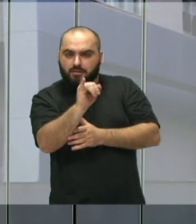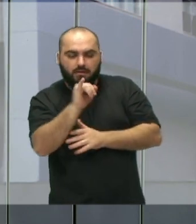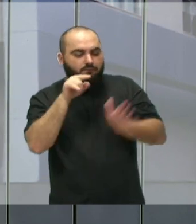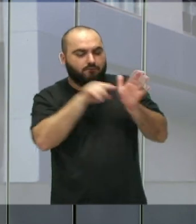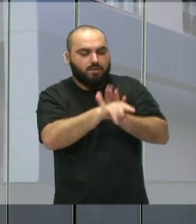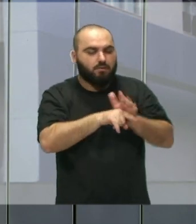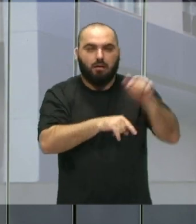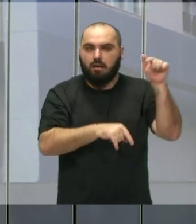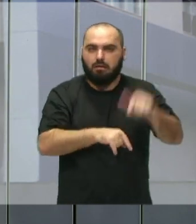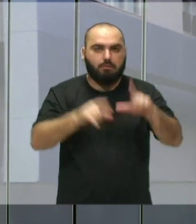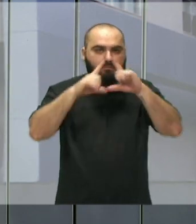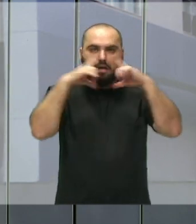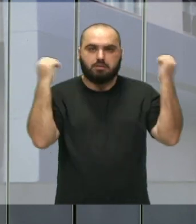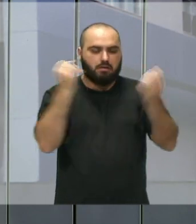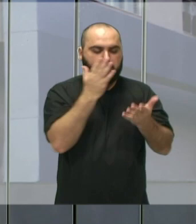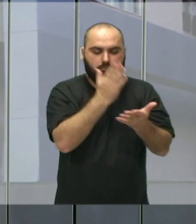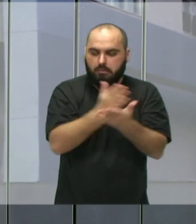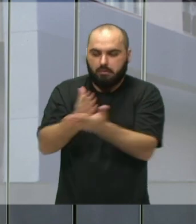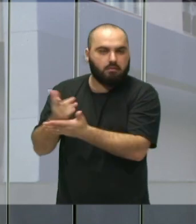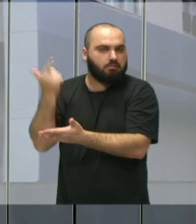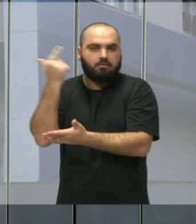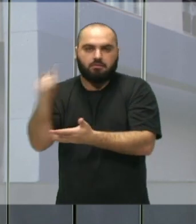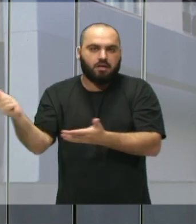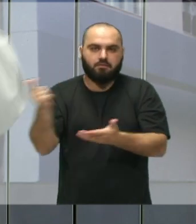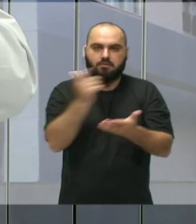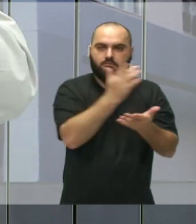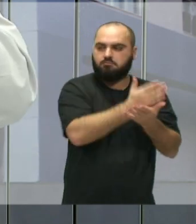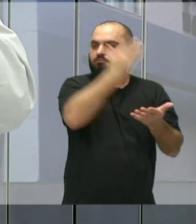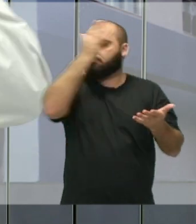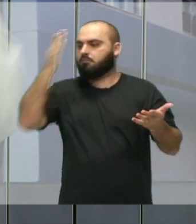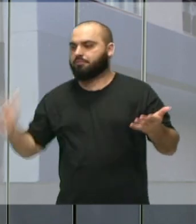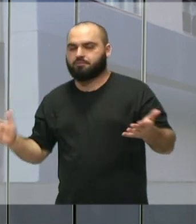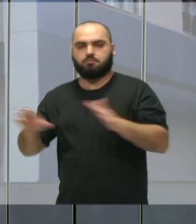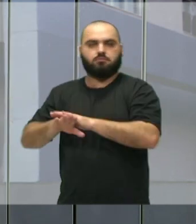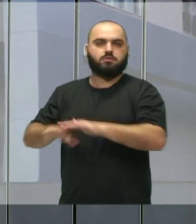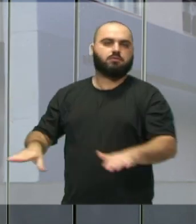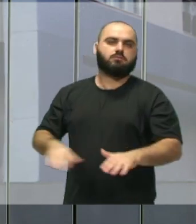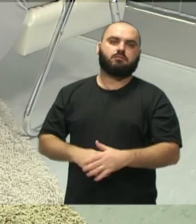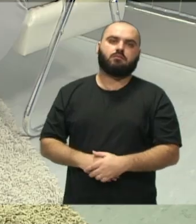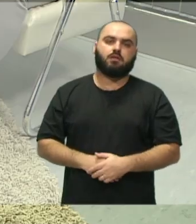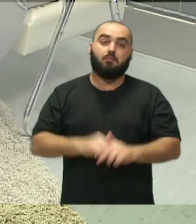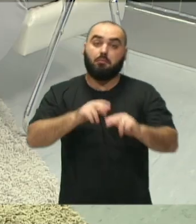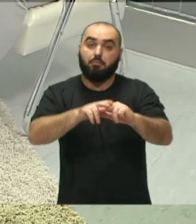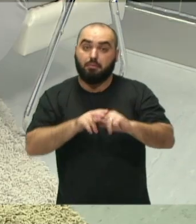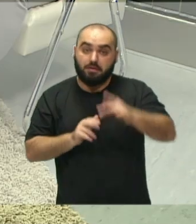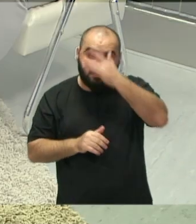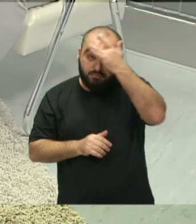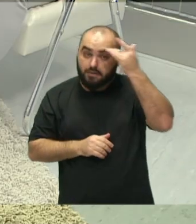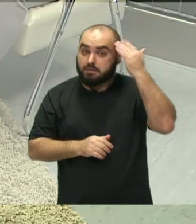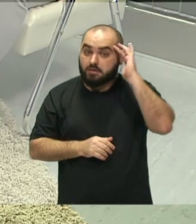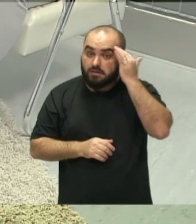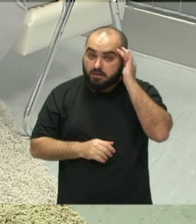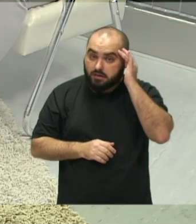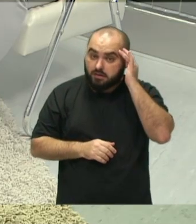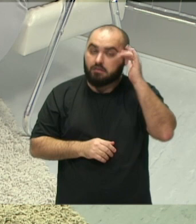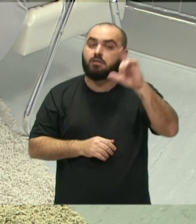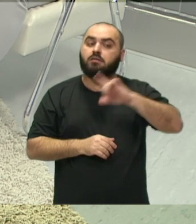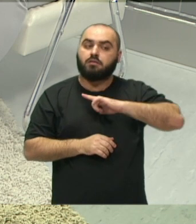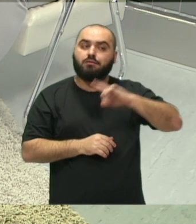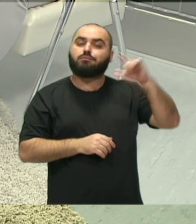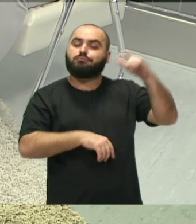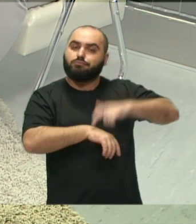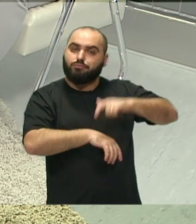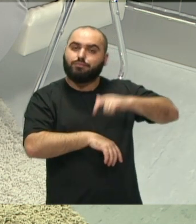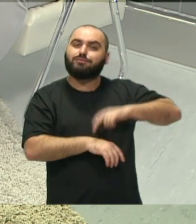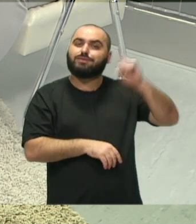em Itajaí. Então é importante que as pessoas entendam que se usou do dinheiro público num momento tão difícil de calamidade,